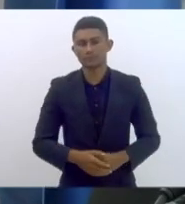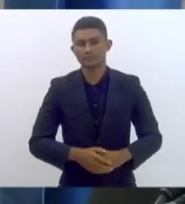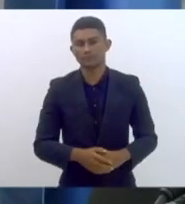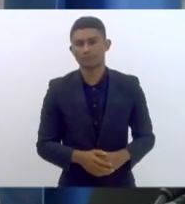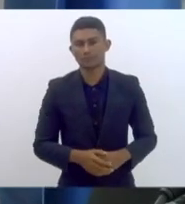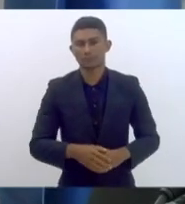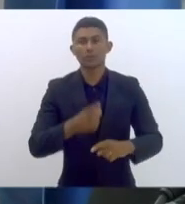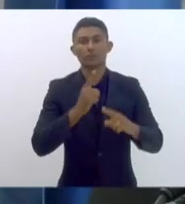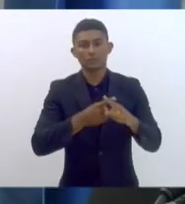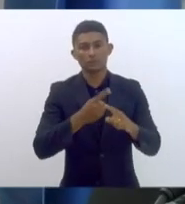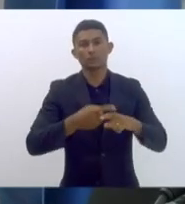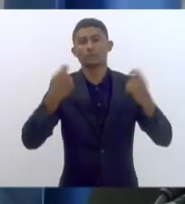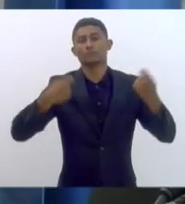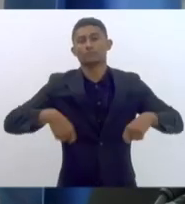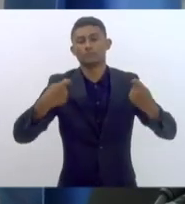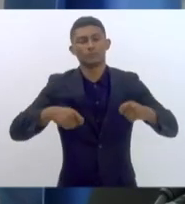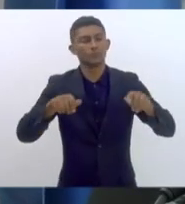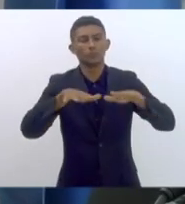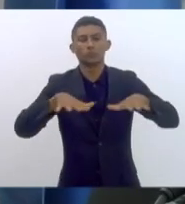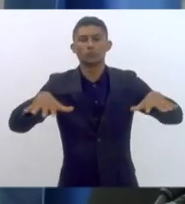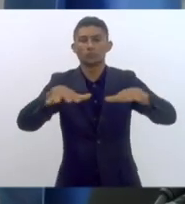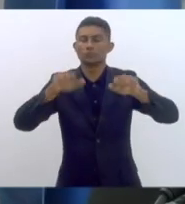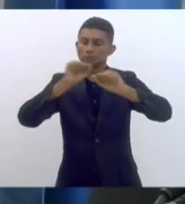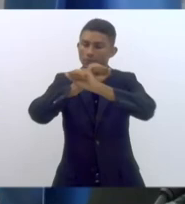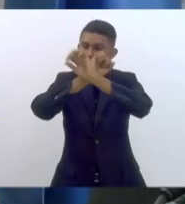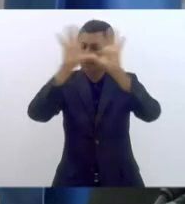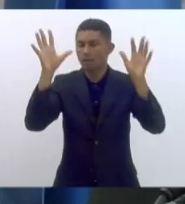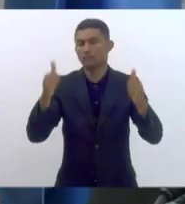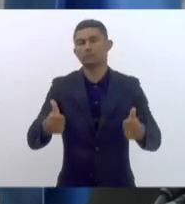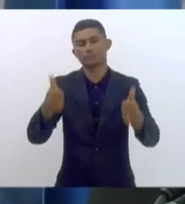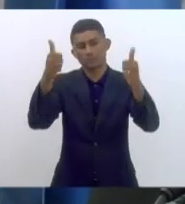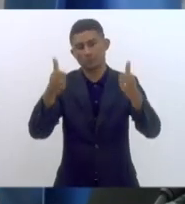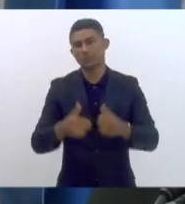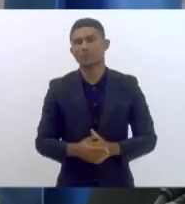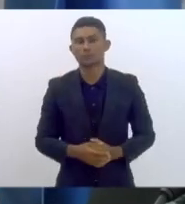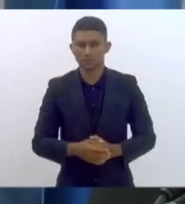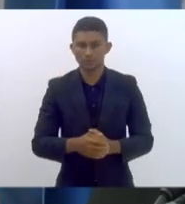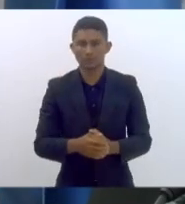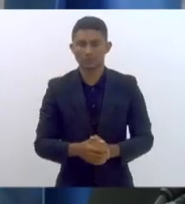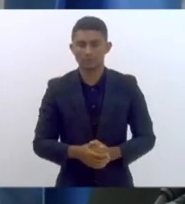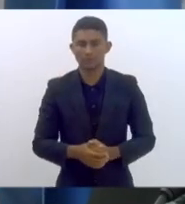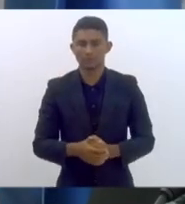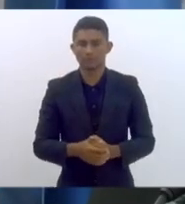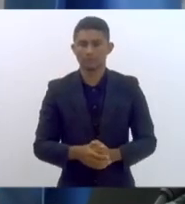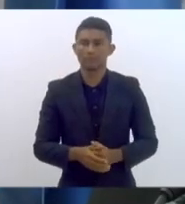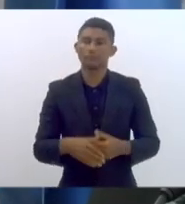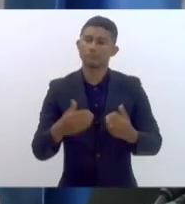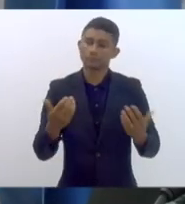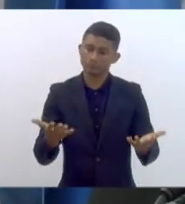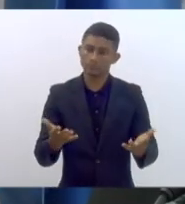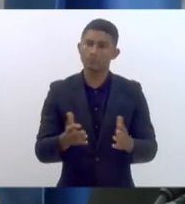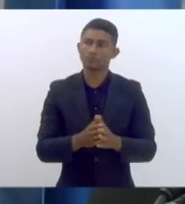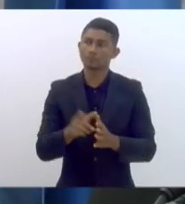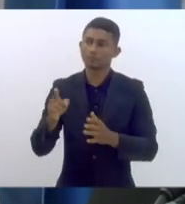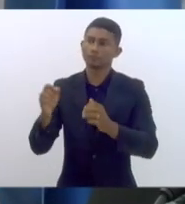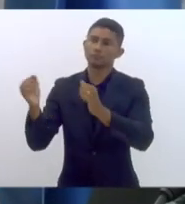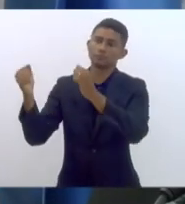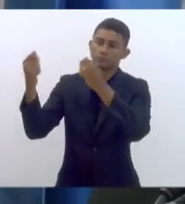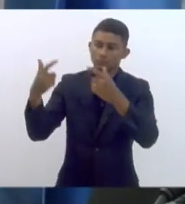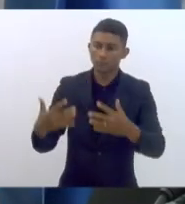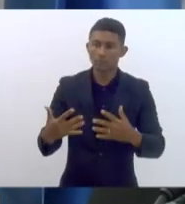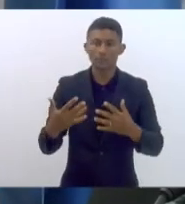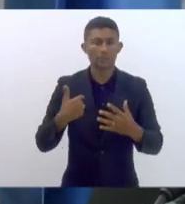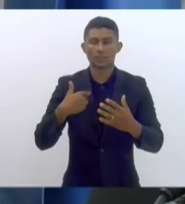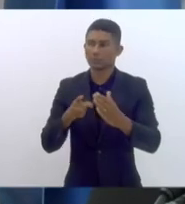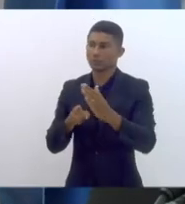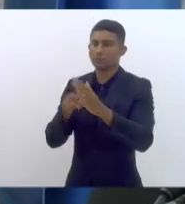mais transparente for tudo, melhor. Mas, enfim, eu só estou devido à explicação, porque eu não caminhei ainda, porque